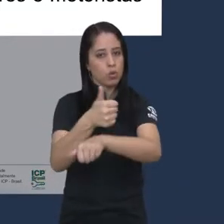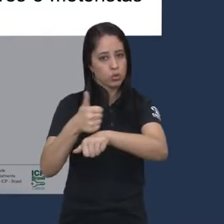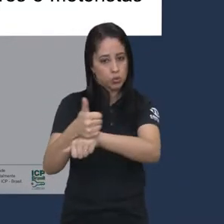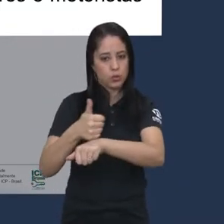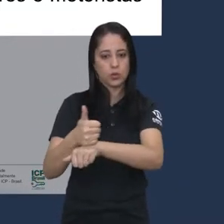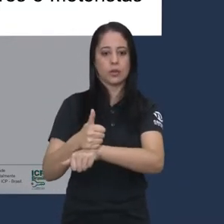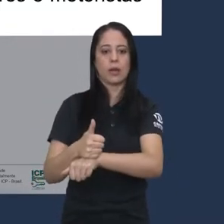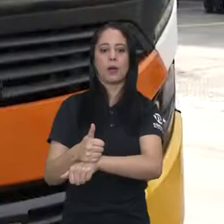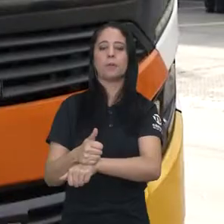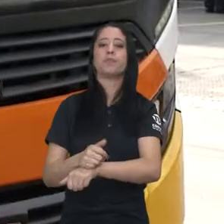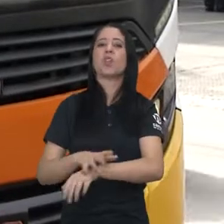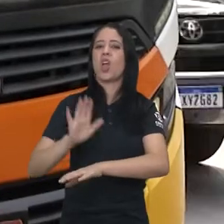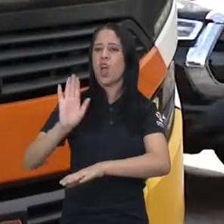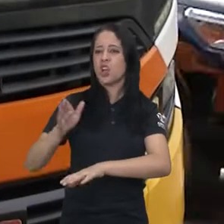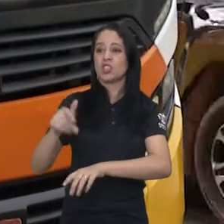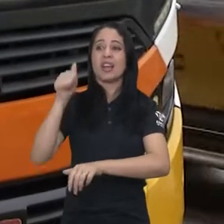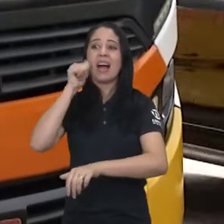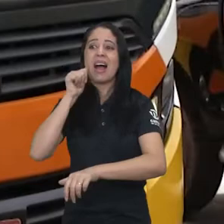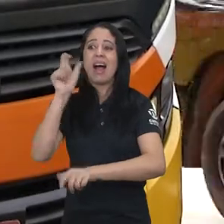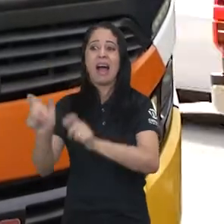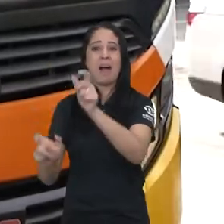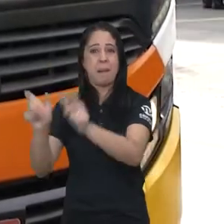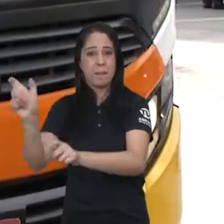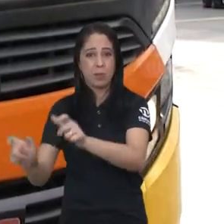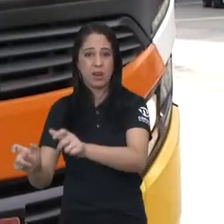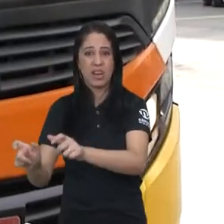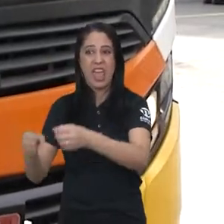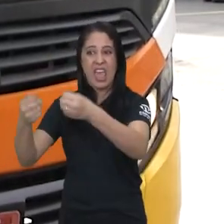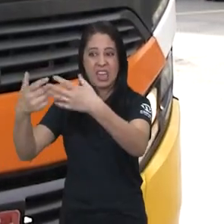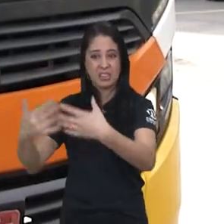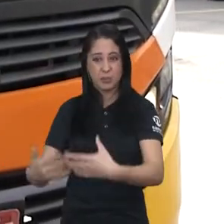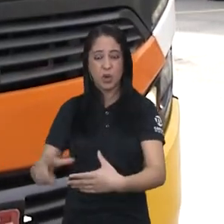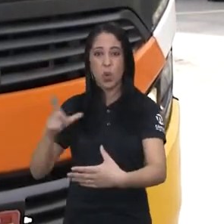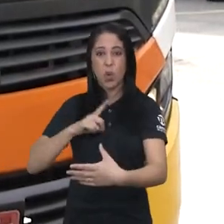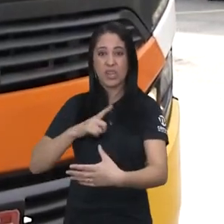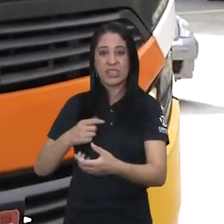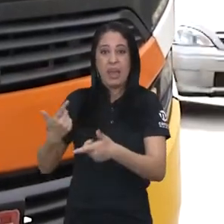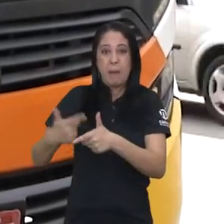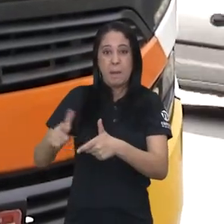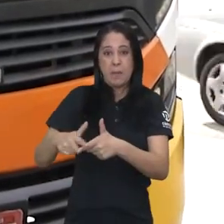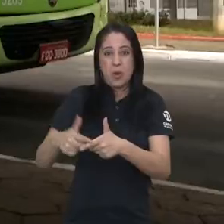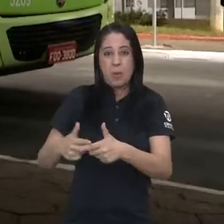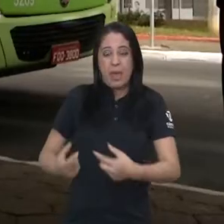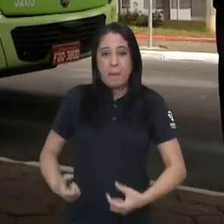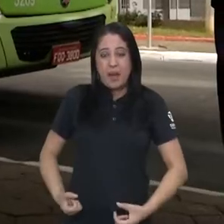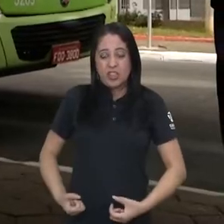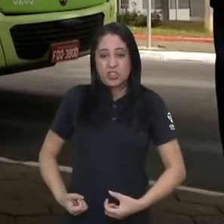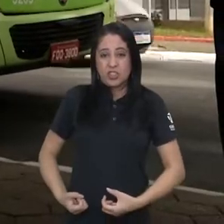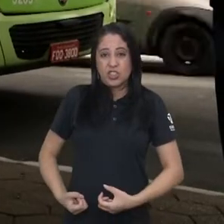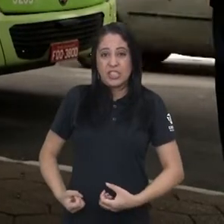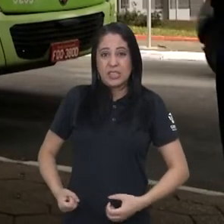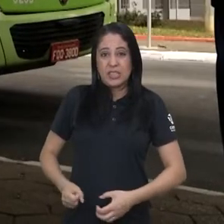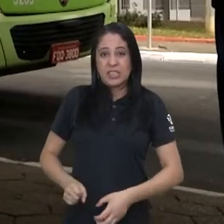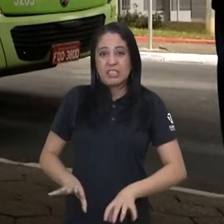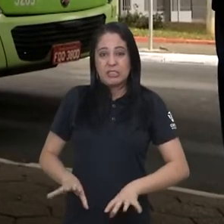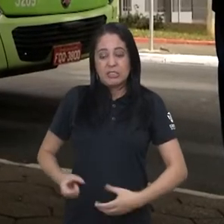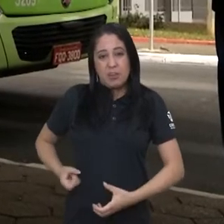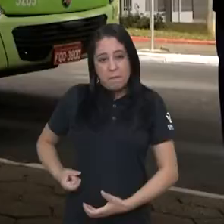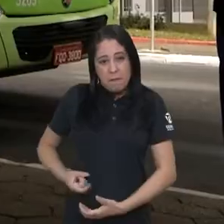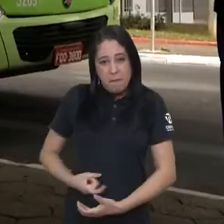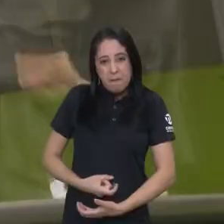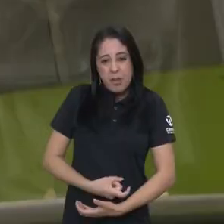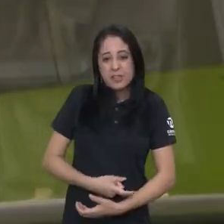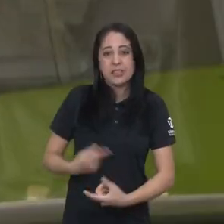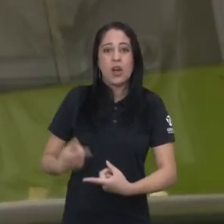que trabalham nas ruas há relatos de funcionárias diagnosticadas como infecção de urina justamente por ter de